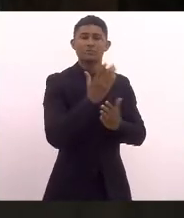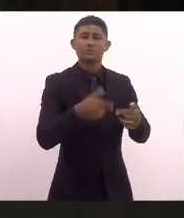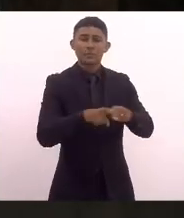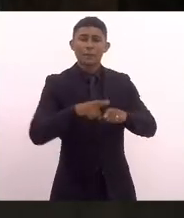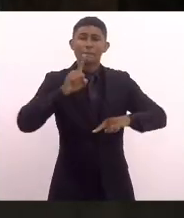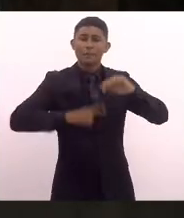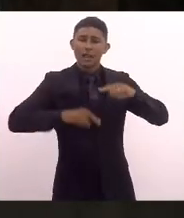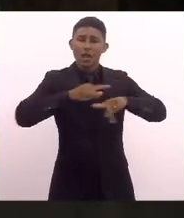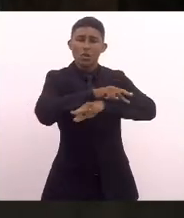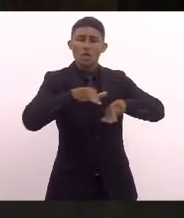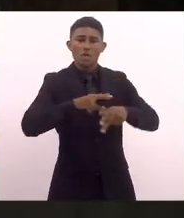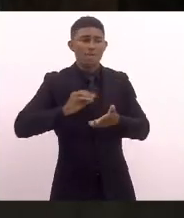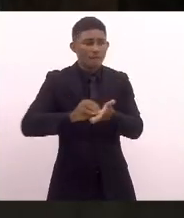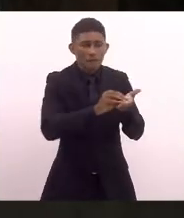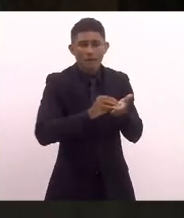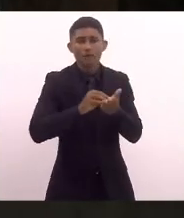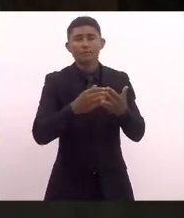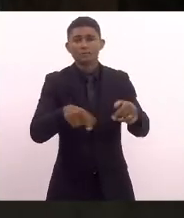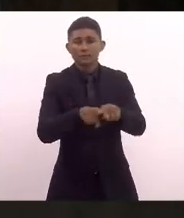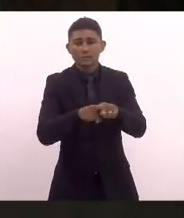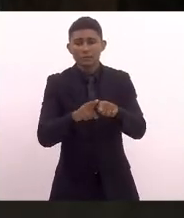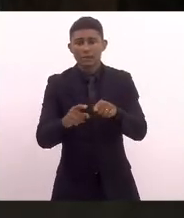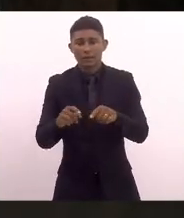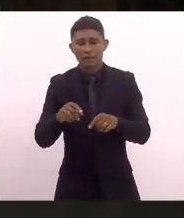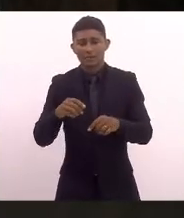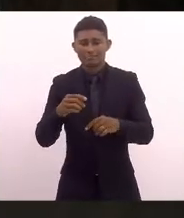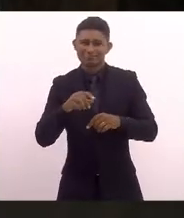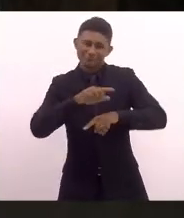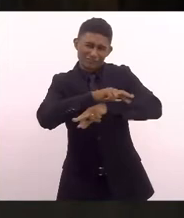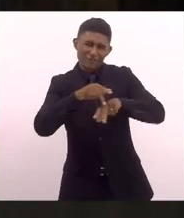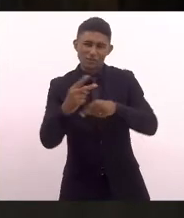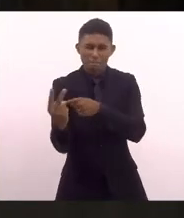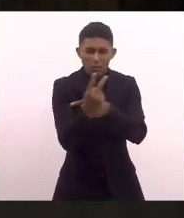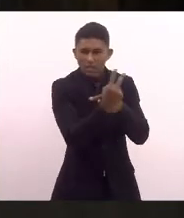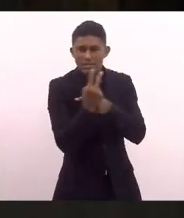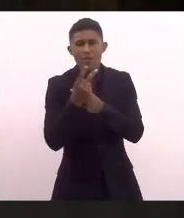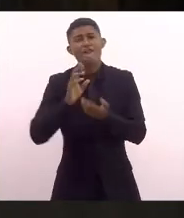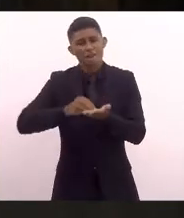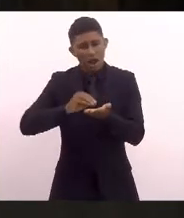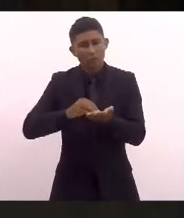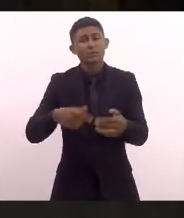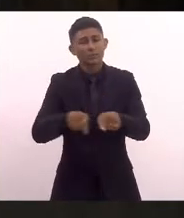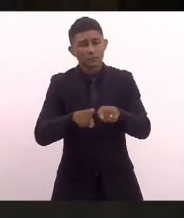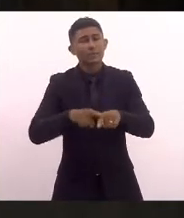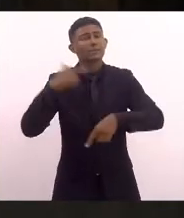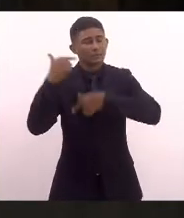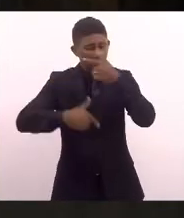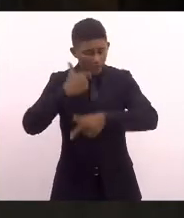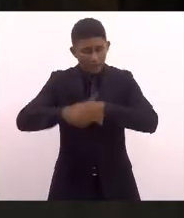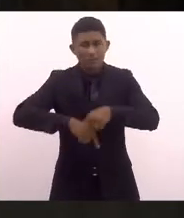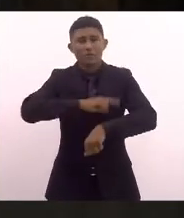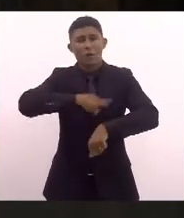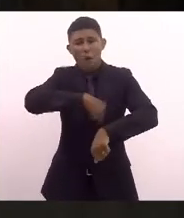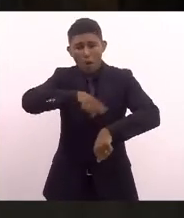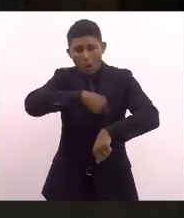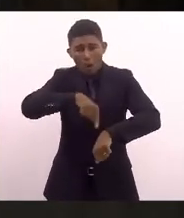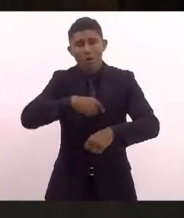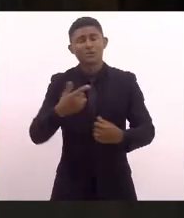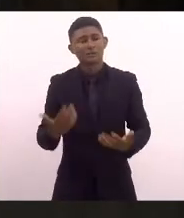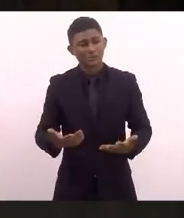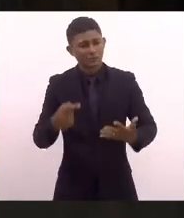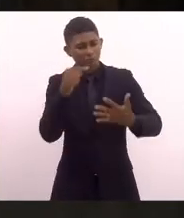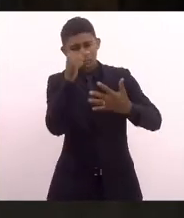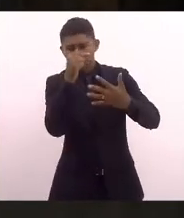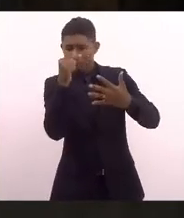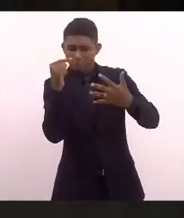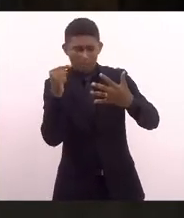insumos, falta de equipamento de proteção, jornadas excessivas de trabalho, dentre outros aspectos.